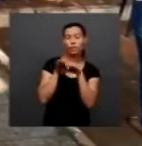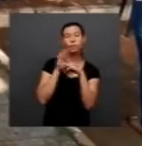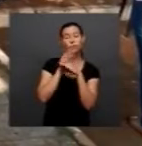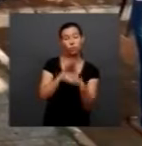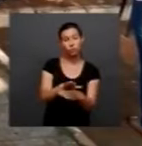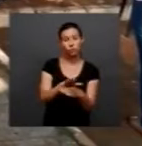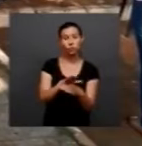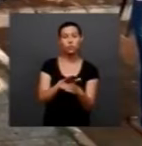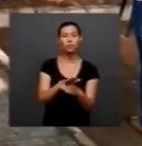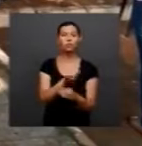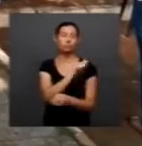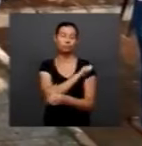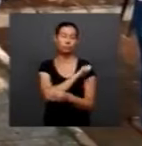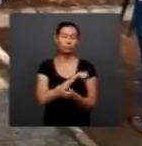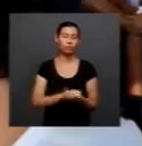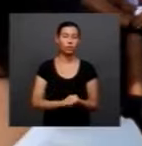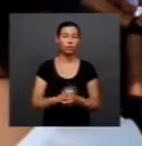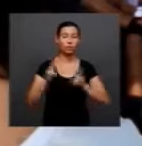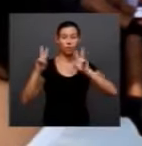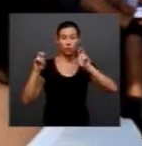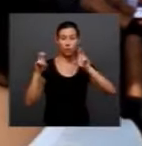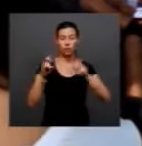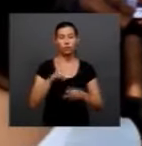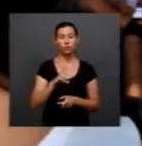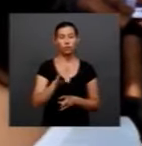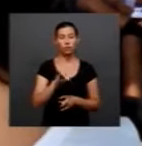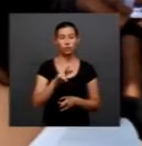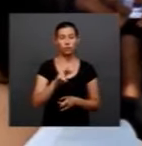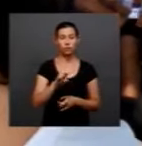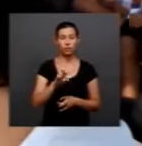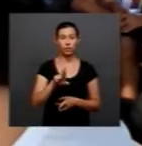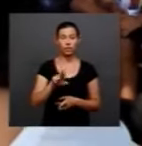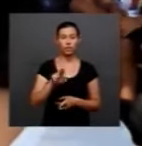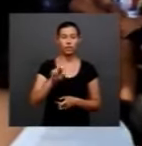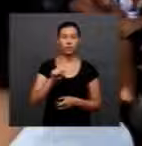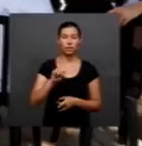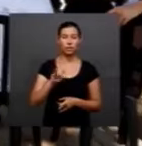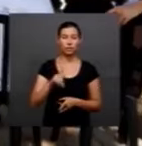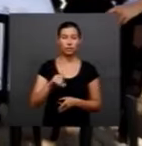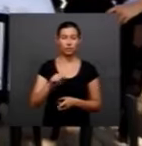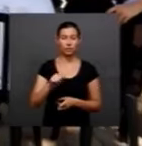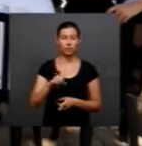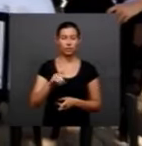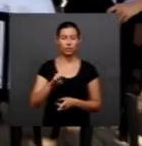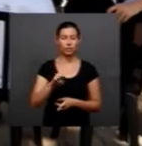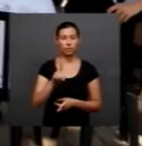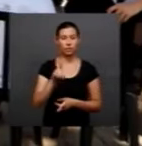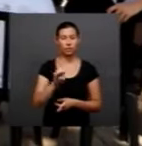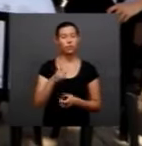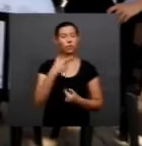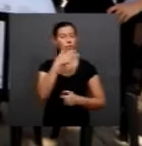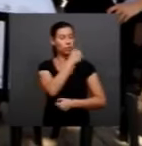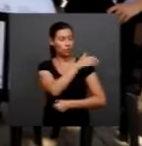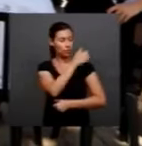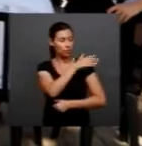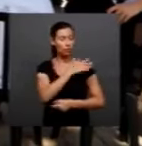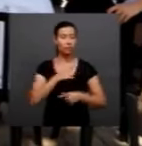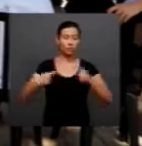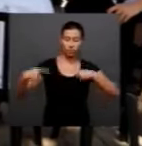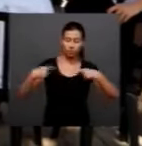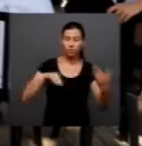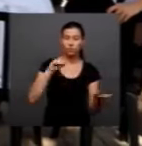o tema da diversidade e preconceito ainda é pouco debatido no ambiente universitário. Nós estamos criando, então, o Mês da Diversidade.